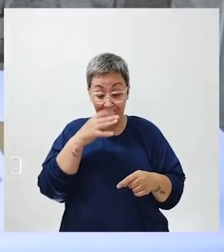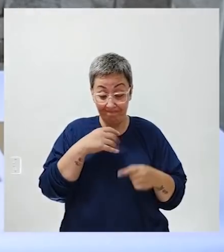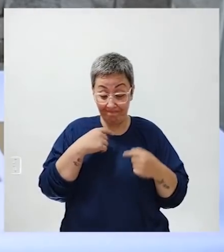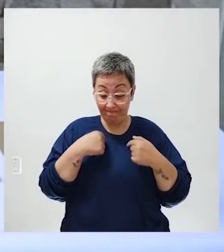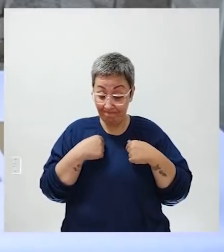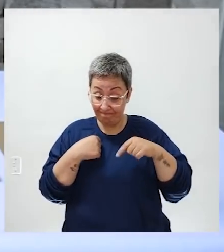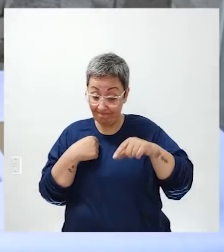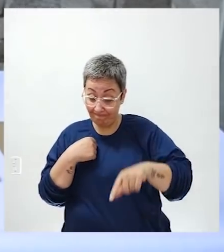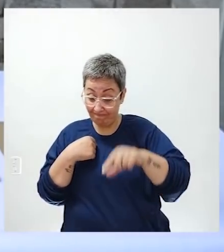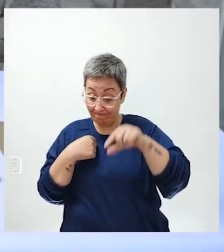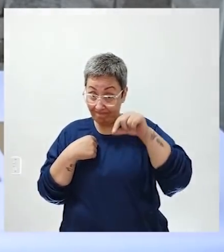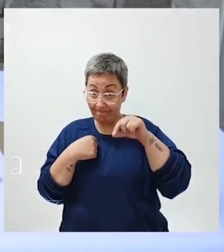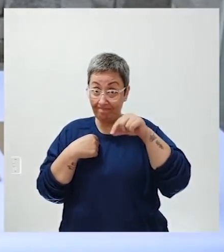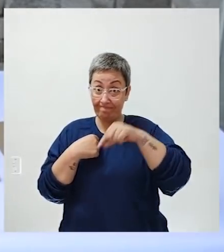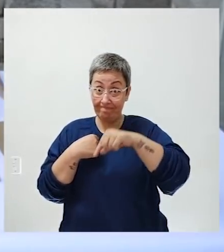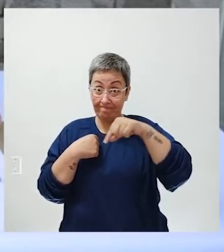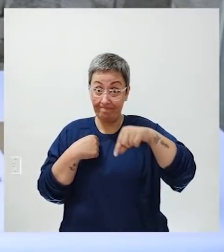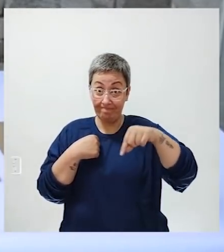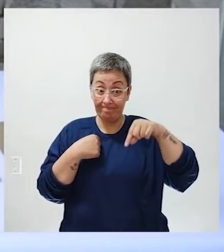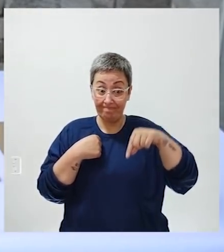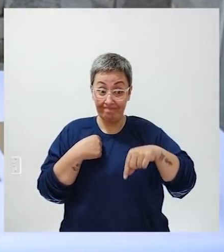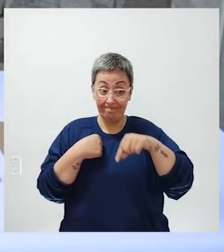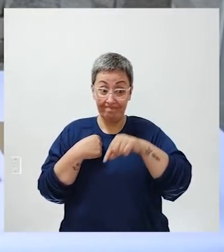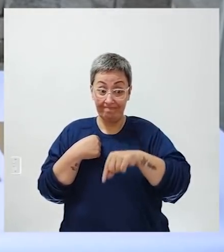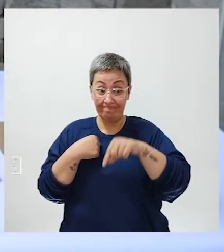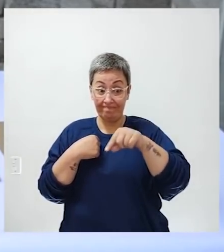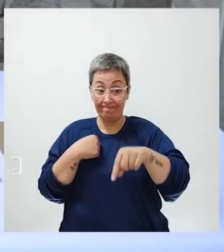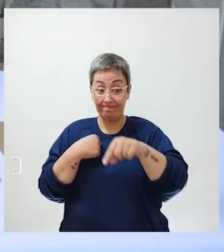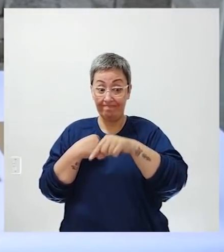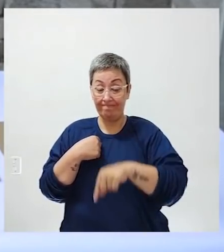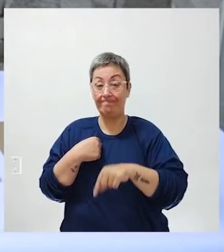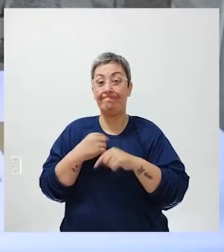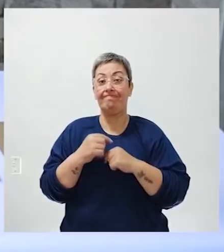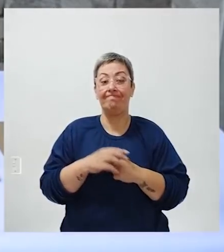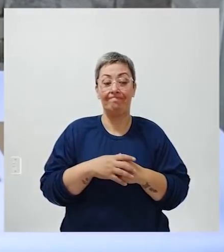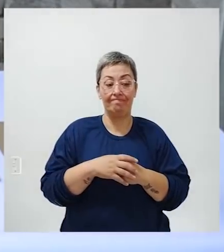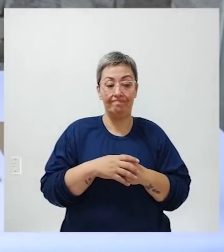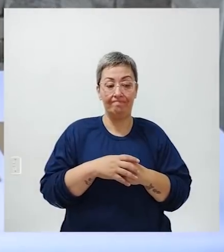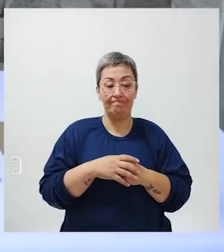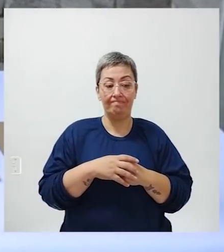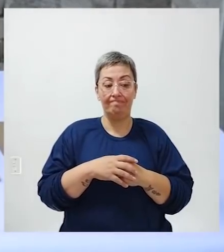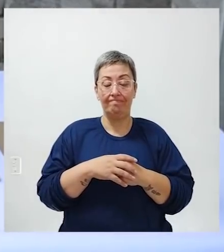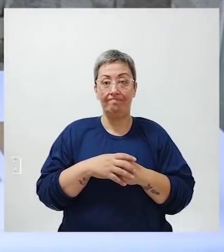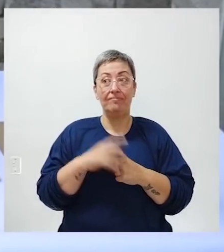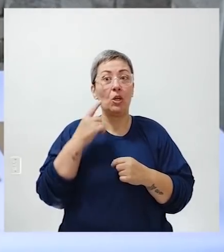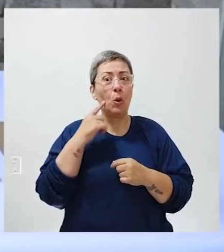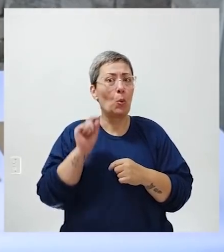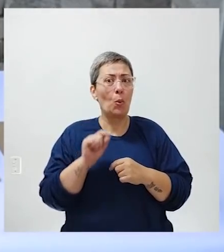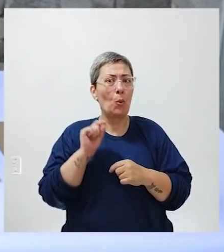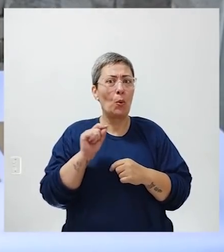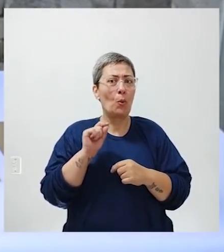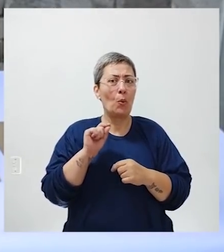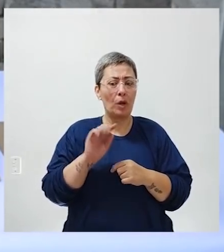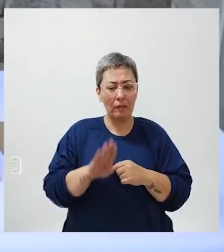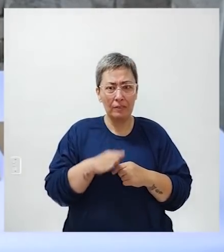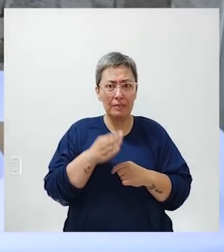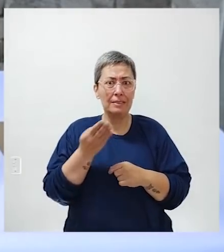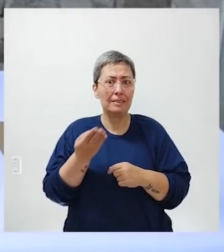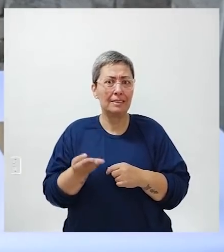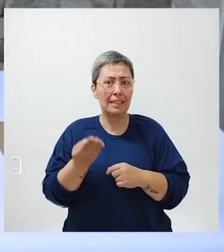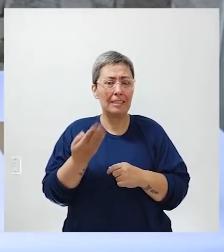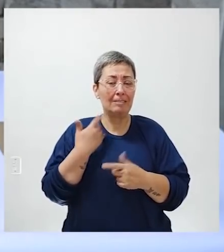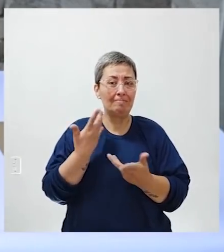como eu sou teimosa, eu escolho essa daqui. Qual será a prenda